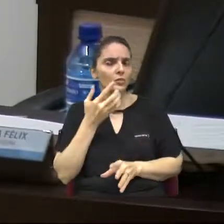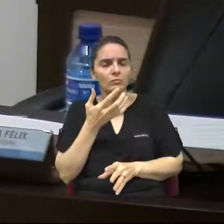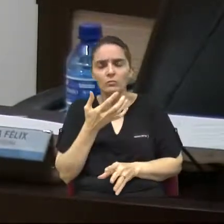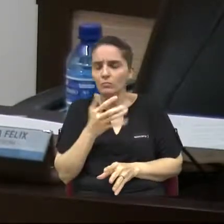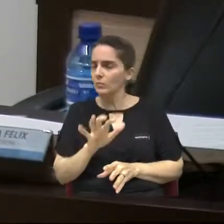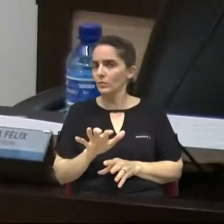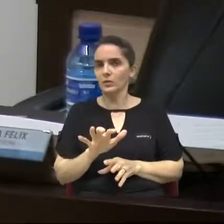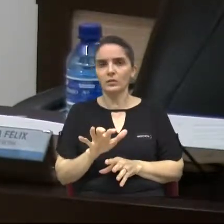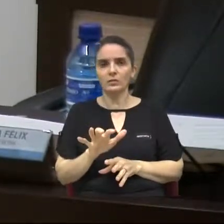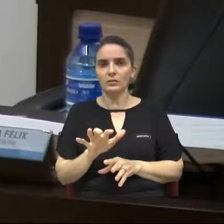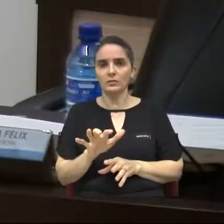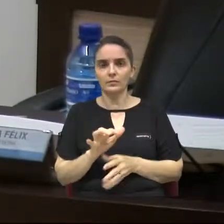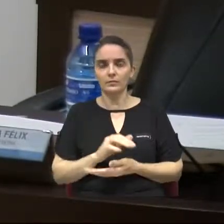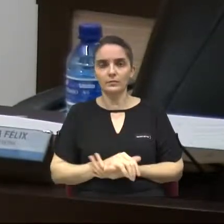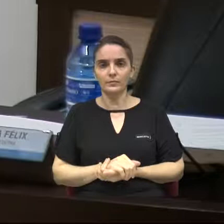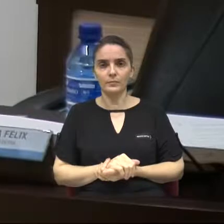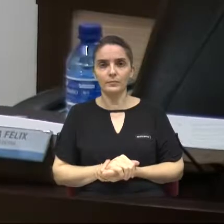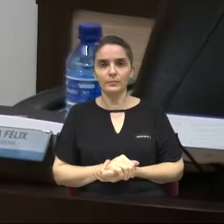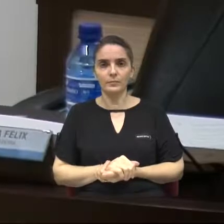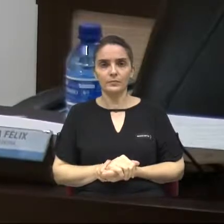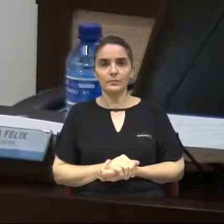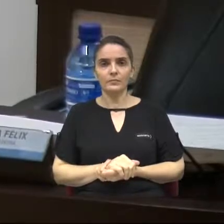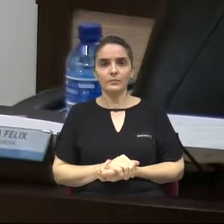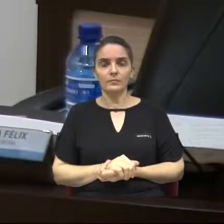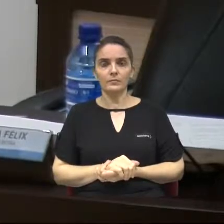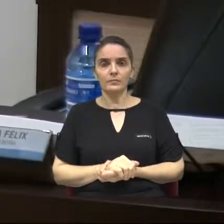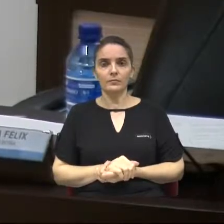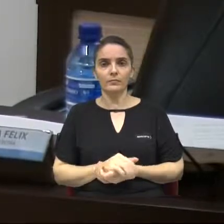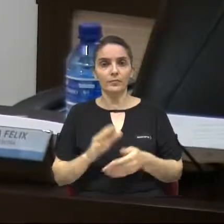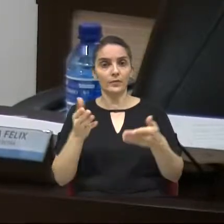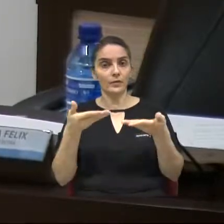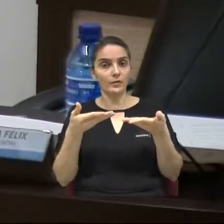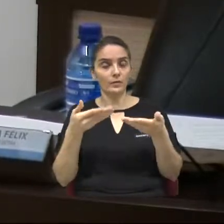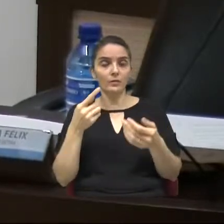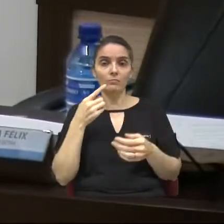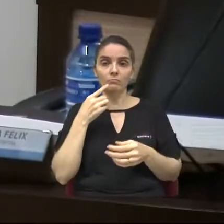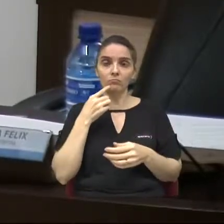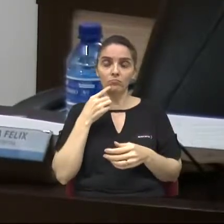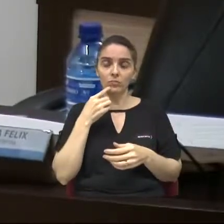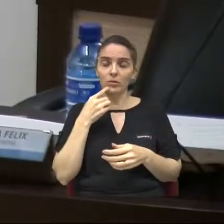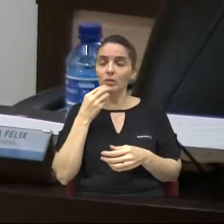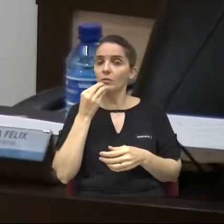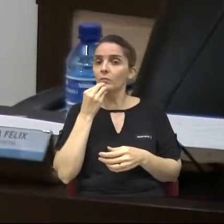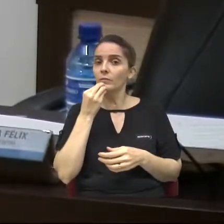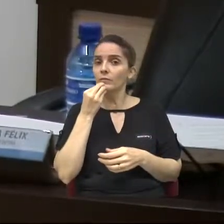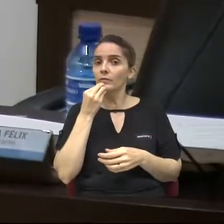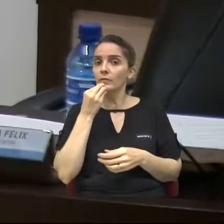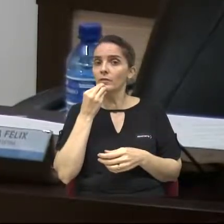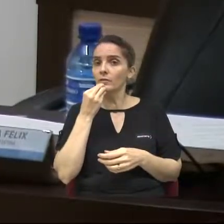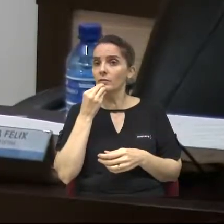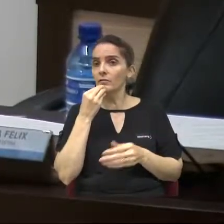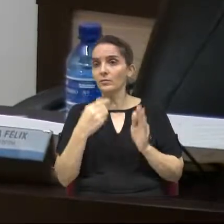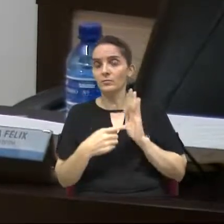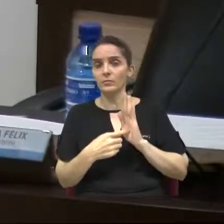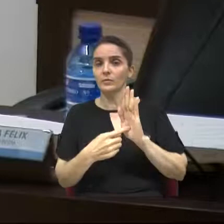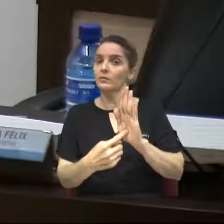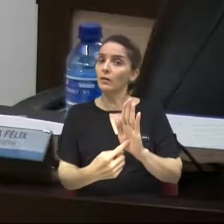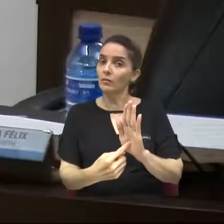constrangedora. Eu acho que é aí que o vereador Cleiton Silva terá a oportunidade de